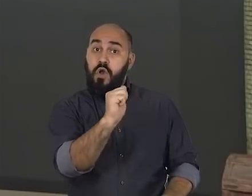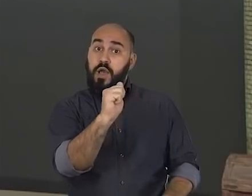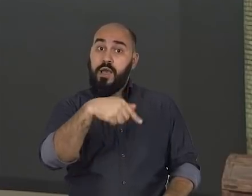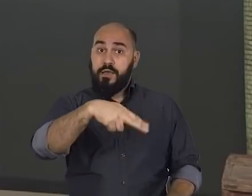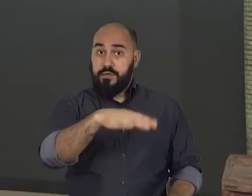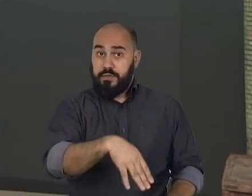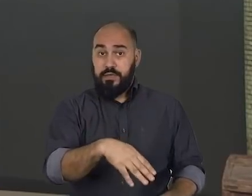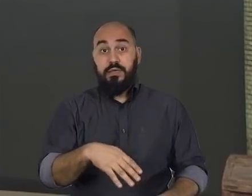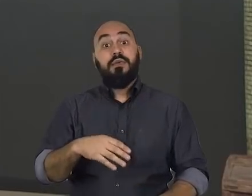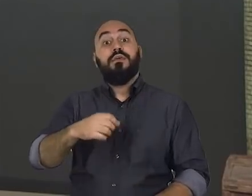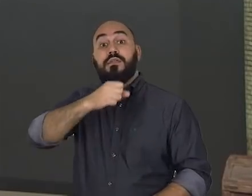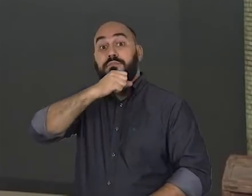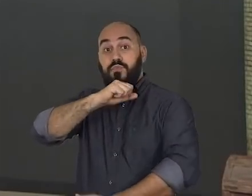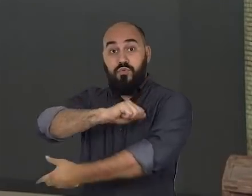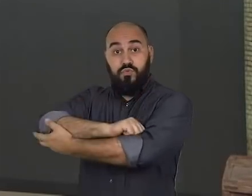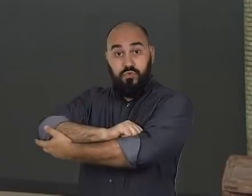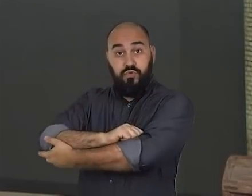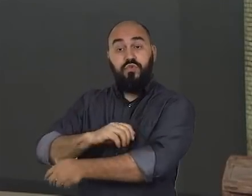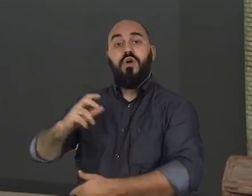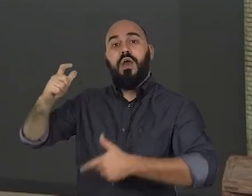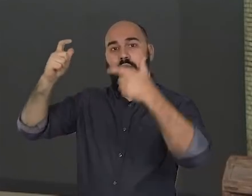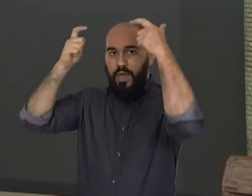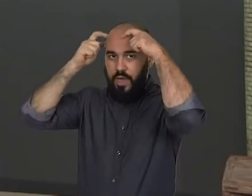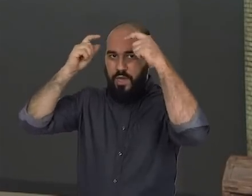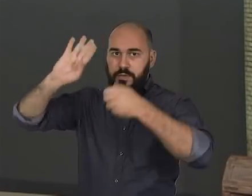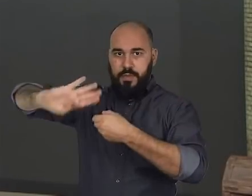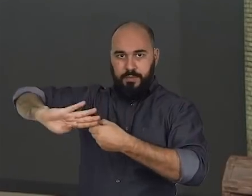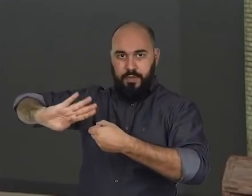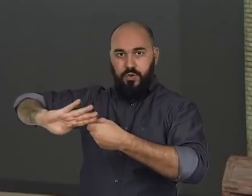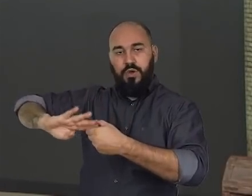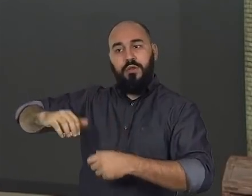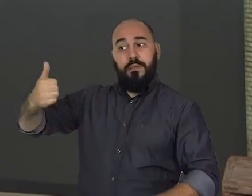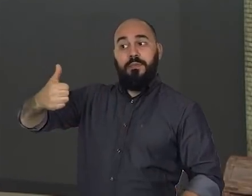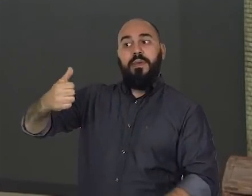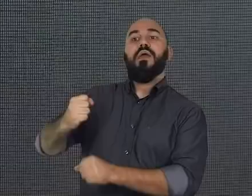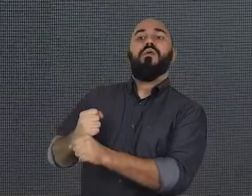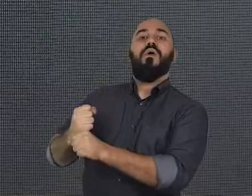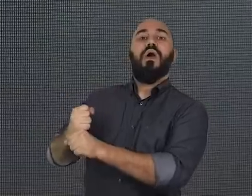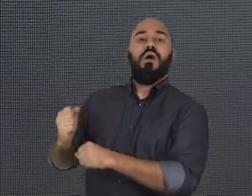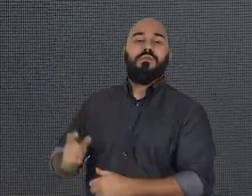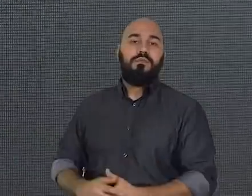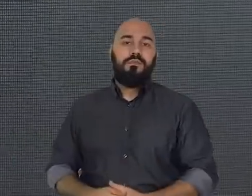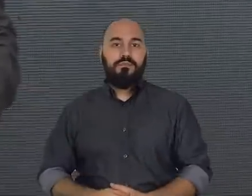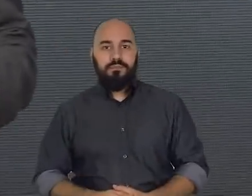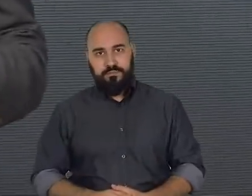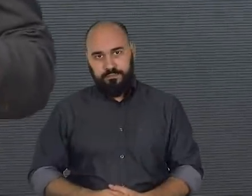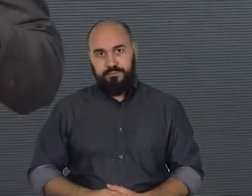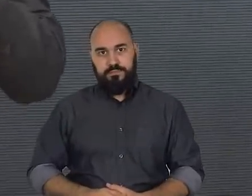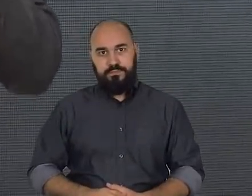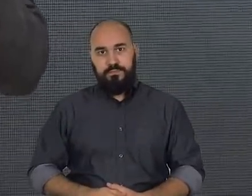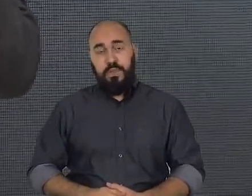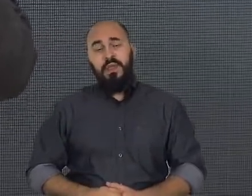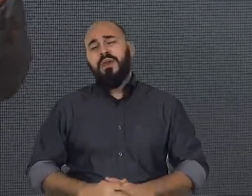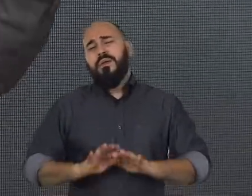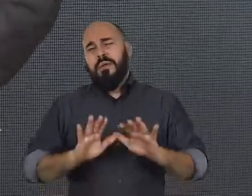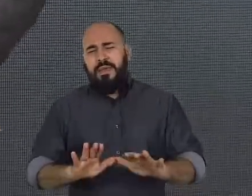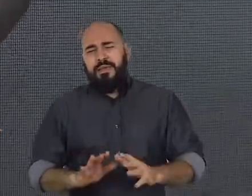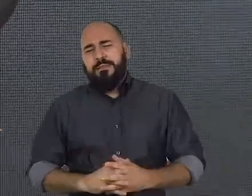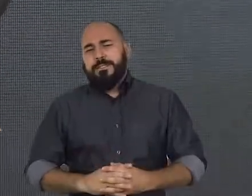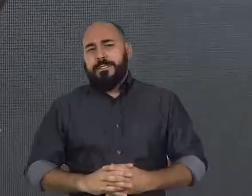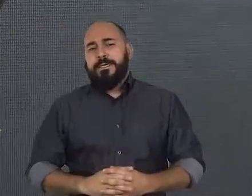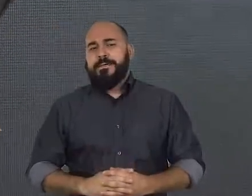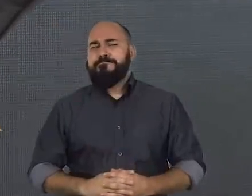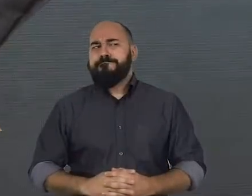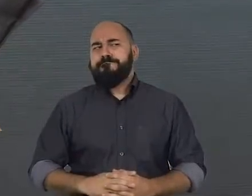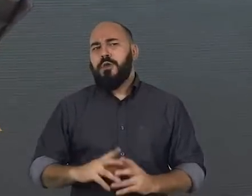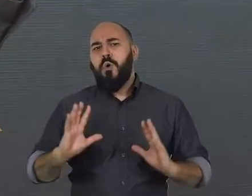1º ano de Nabucodonosor, rei de Babilônia. Perceberam? Antes de dar uma possível solução